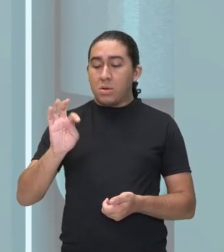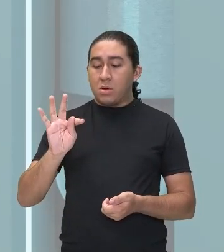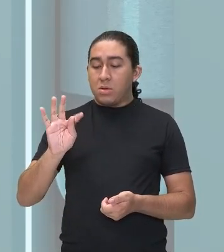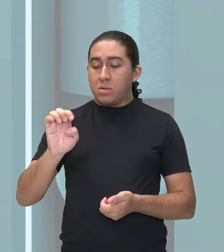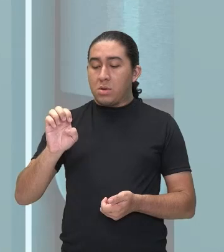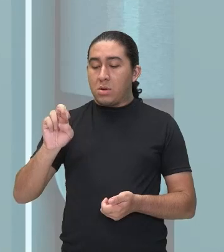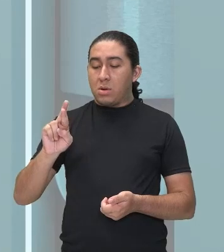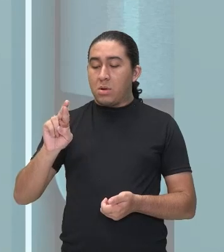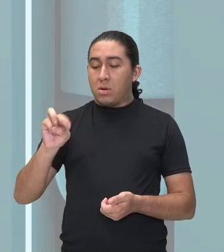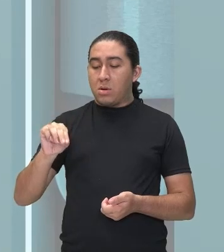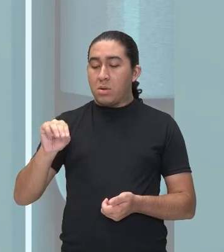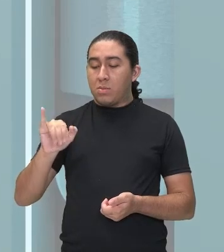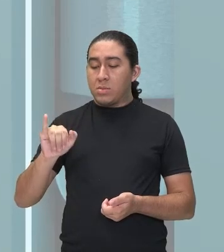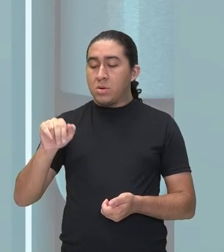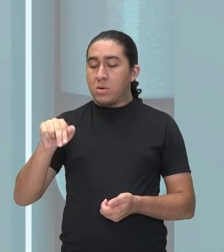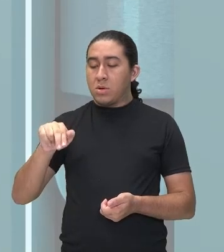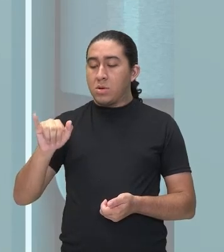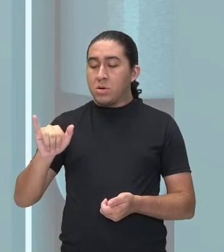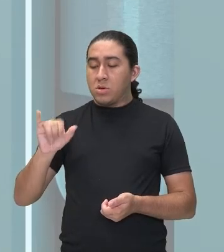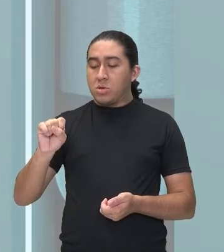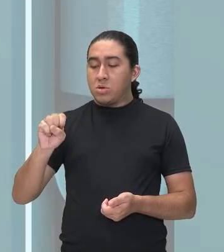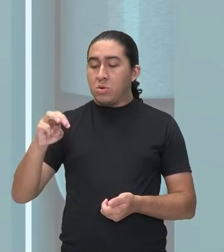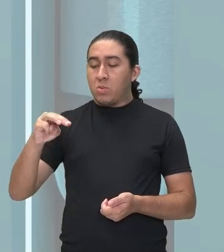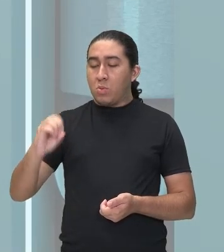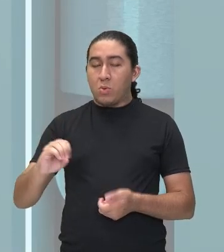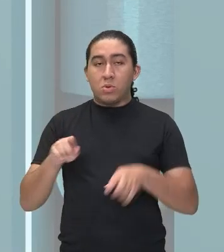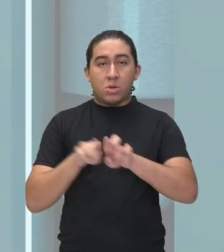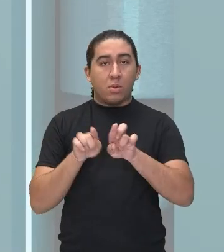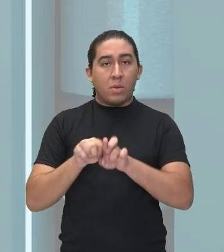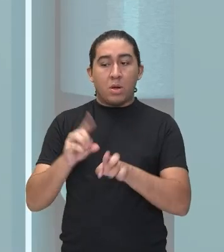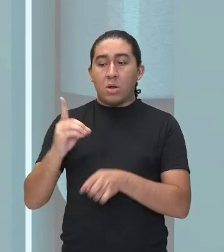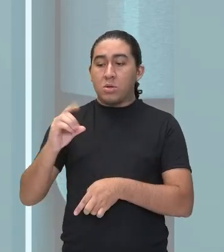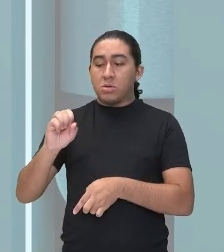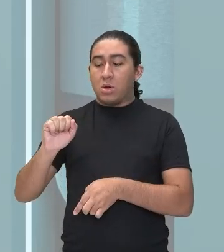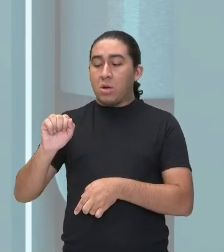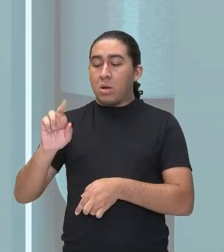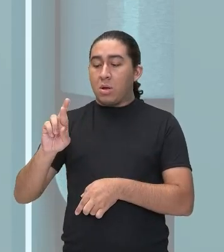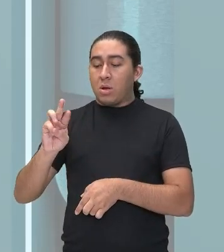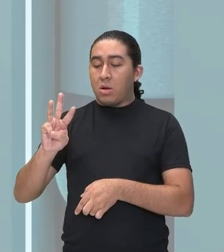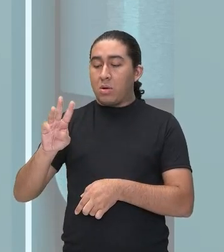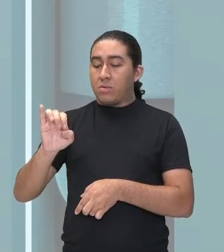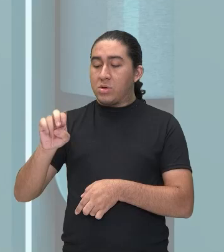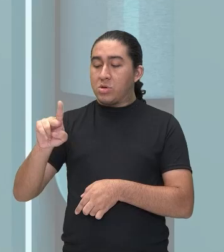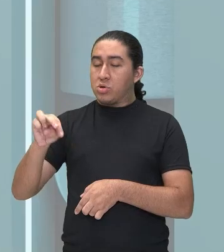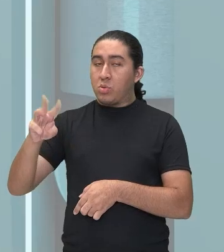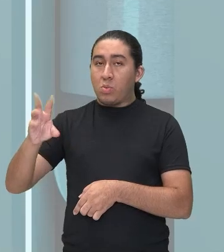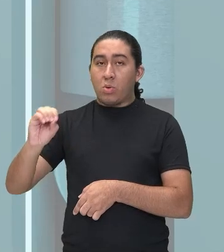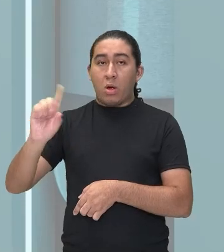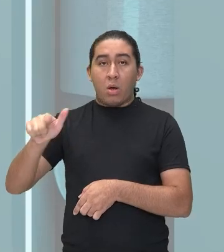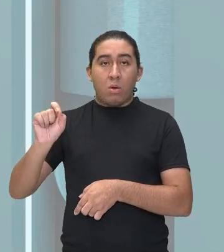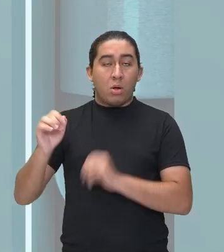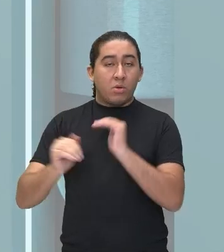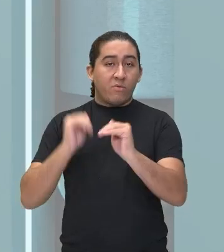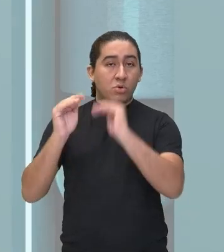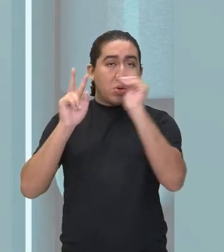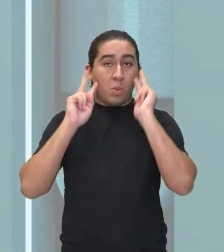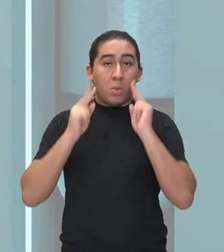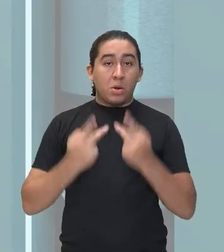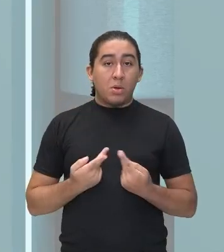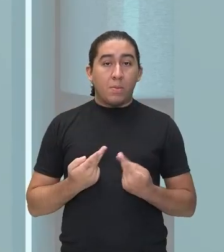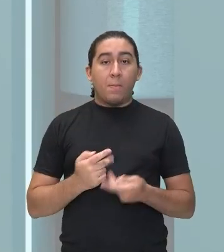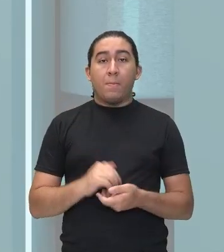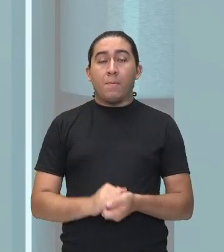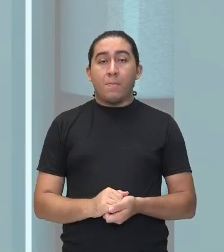que tudo que é científico, e o darwinismo, que é a lei da evolução, né? Da evolução humana, da evolução